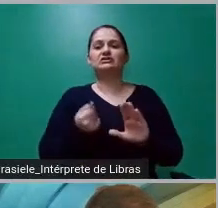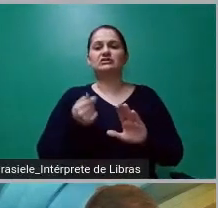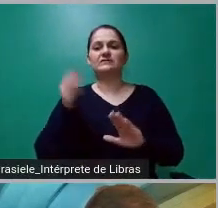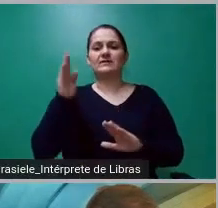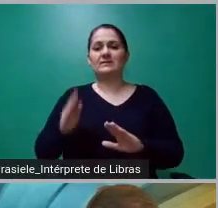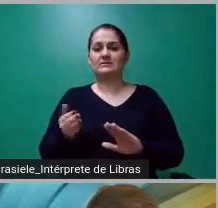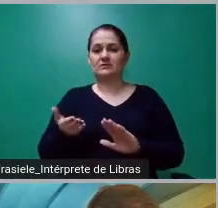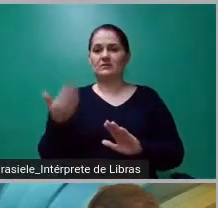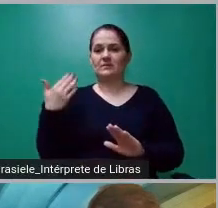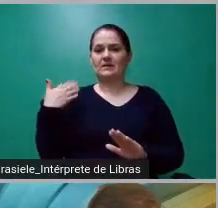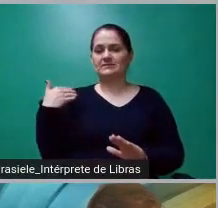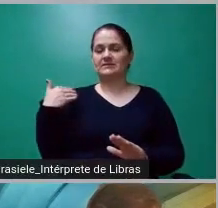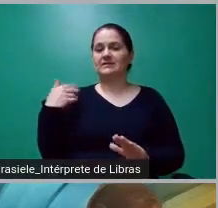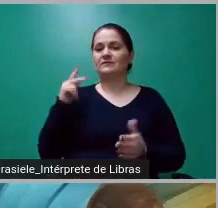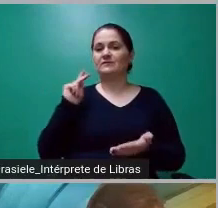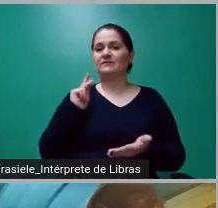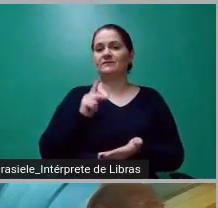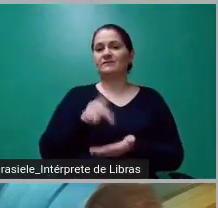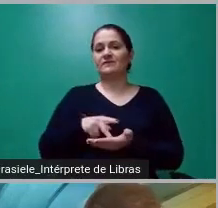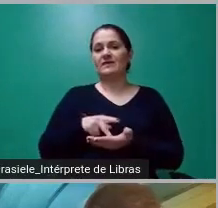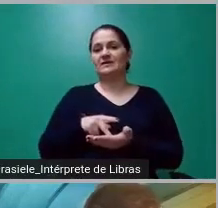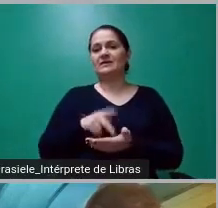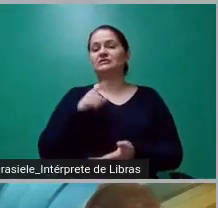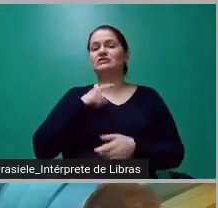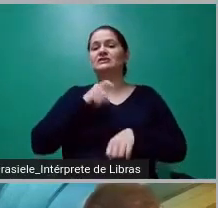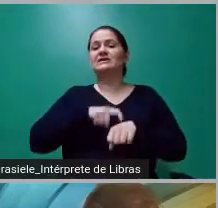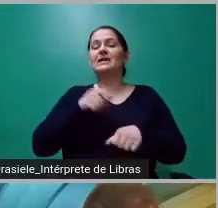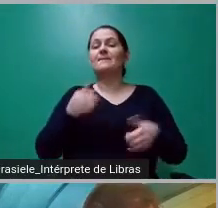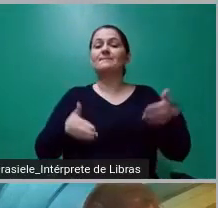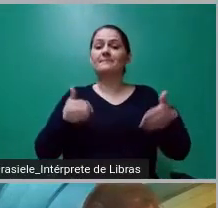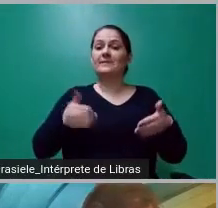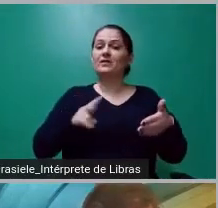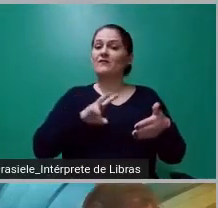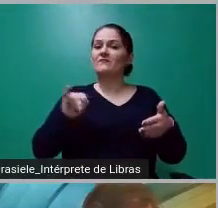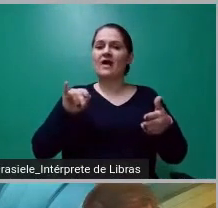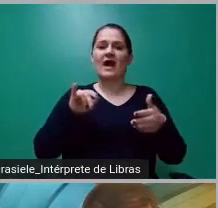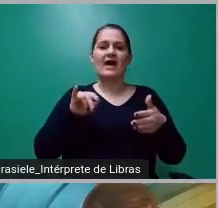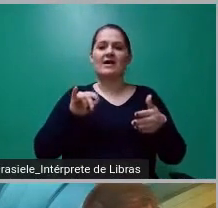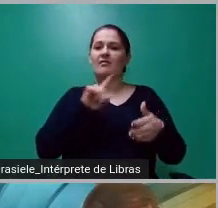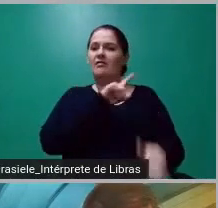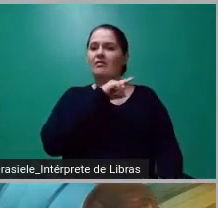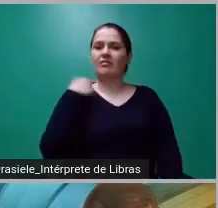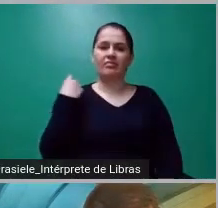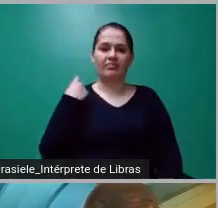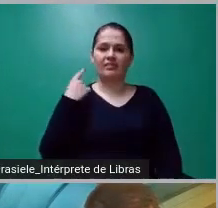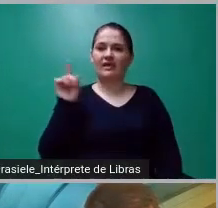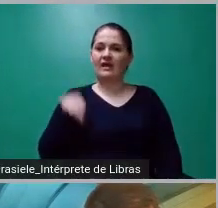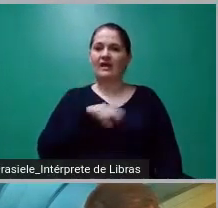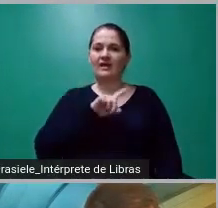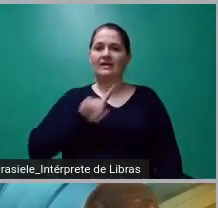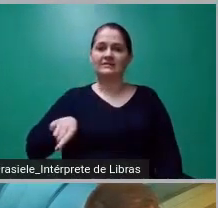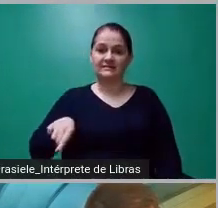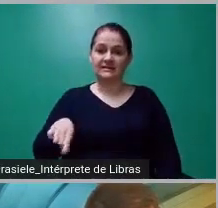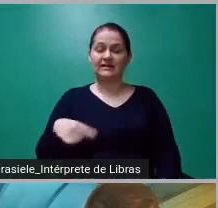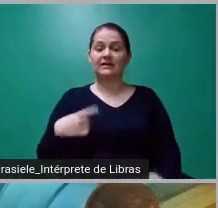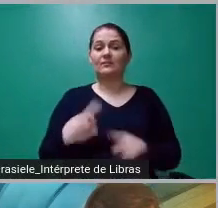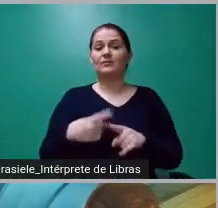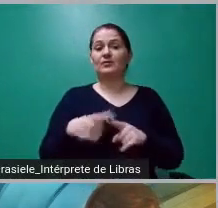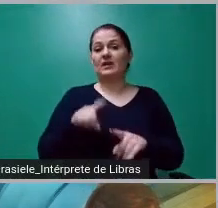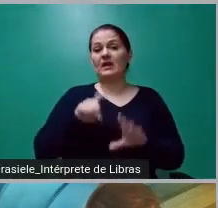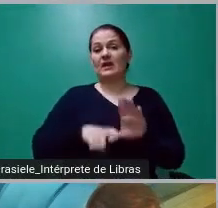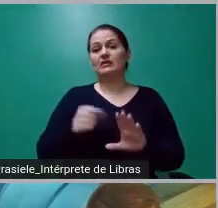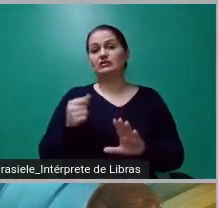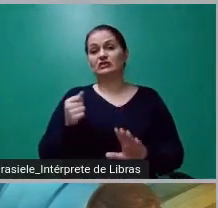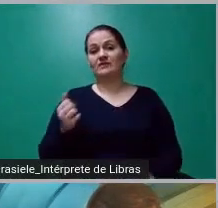estava em suspeita de prescrição. 80% da dívida externa, no momento em que a dívida interna